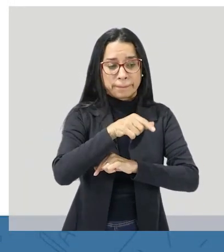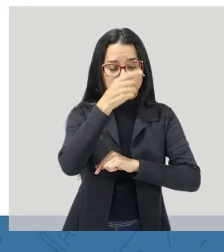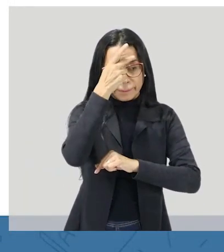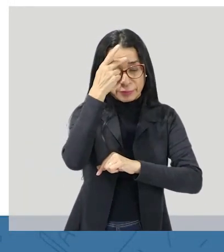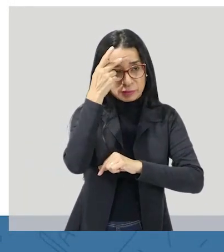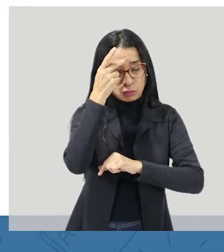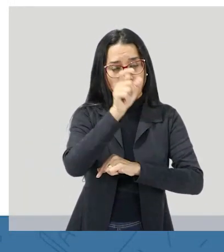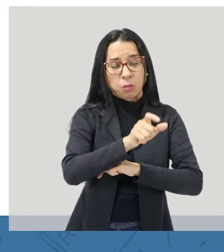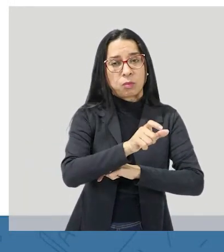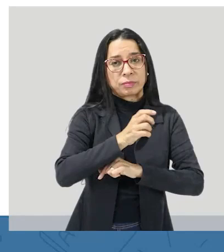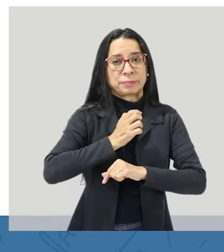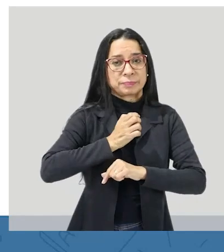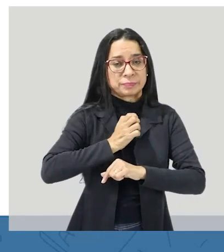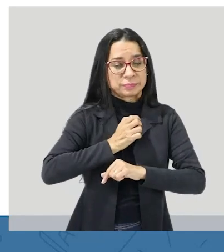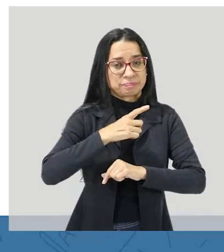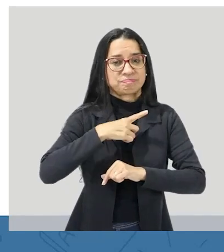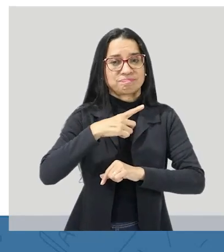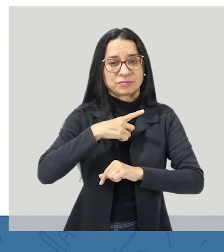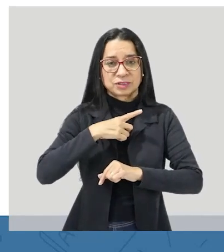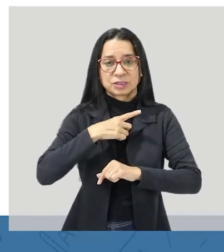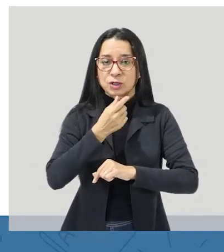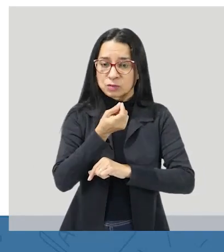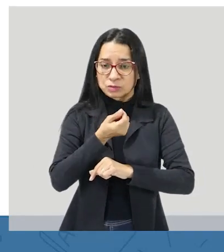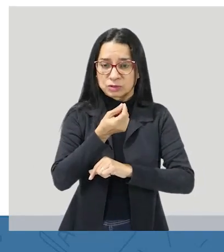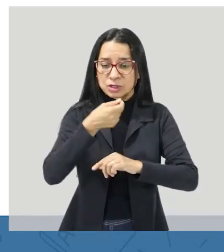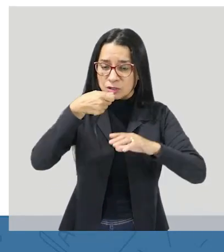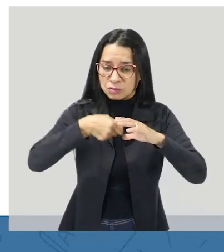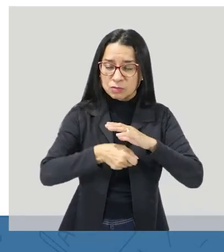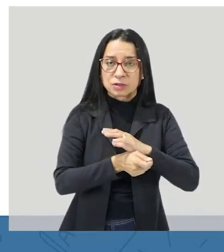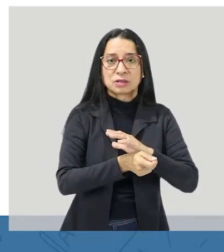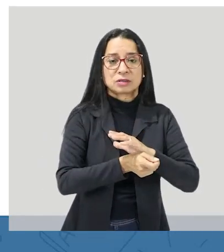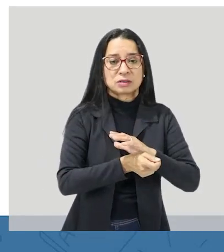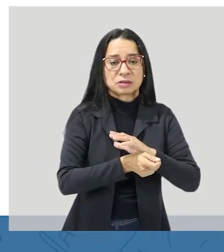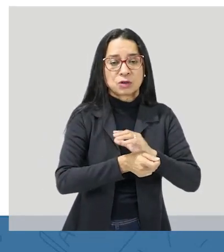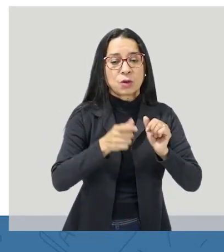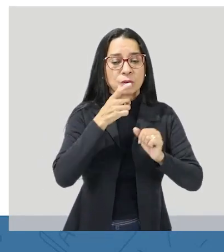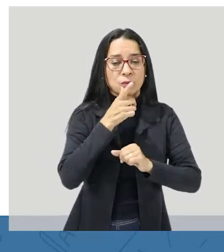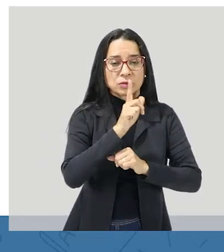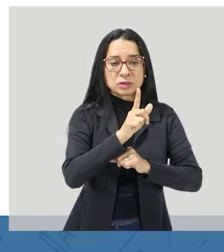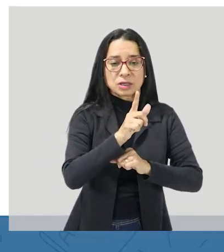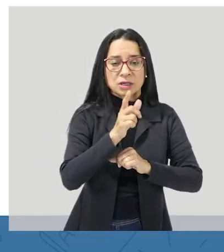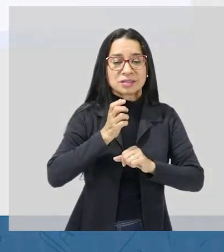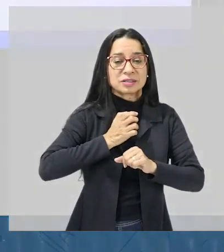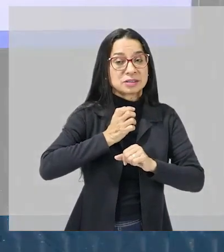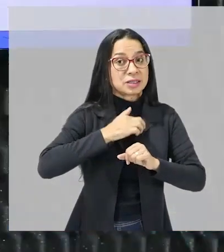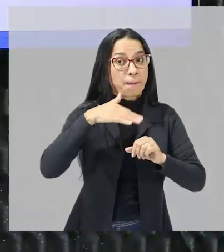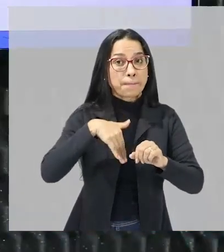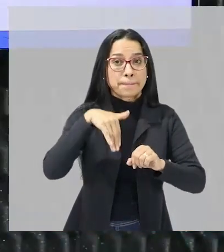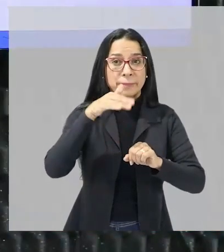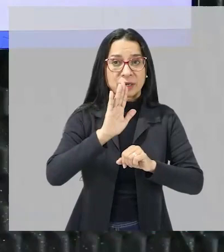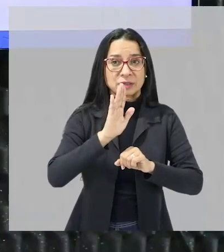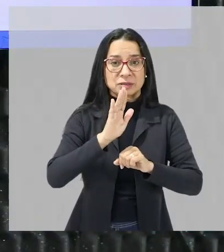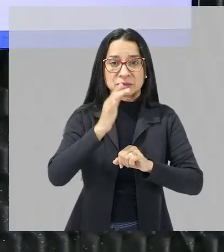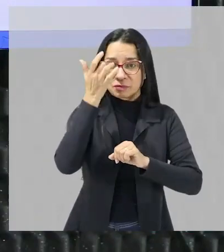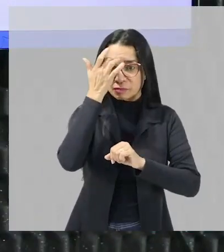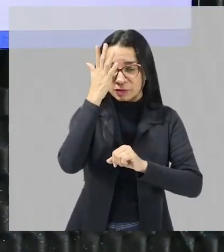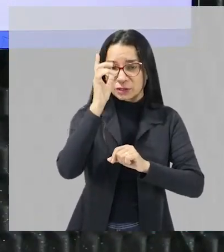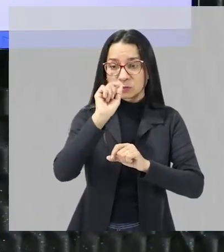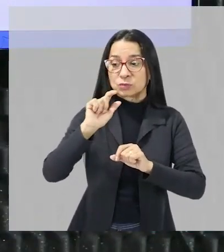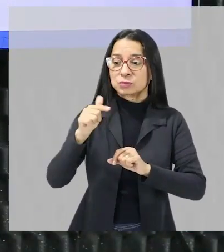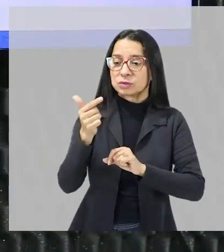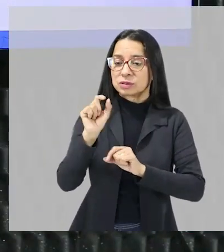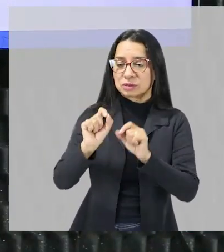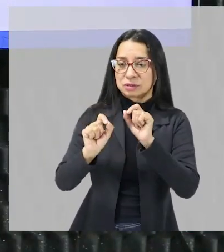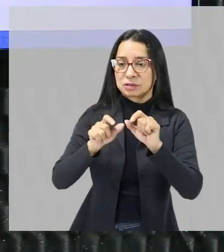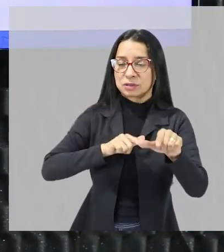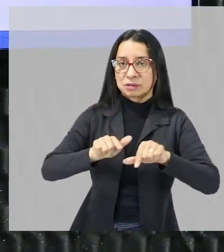patrimônio herdado, ela consegue enriquecer ainda mais, de forma mais facilitada do que quem trabalha, pelo menos é o